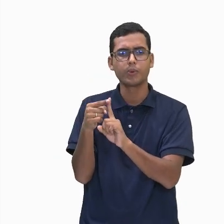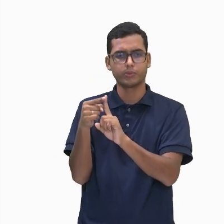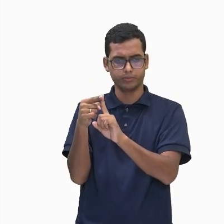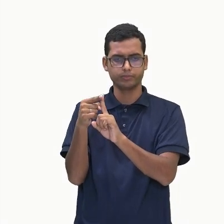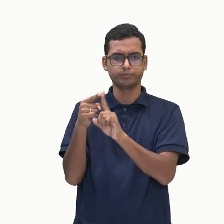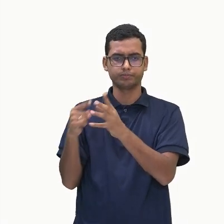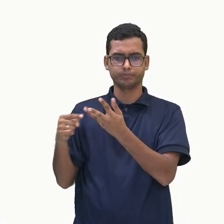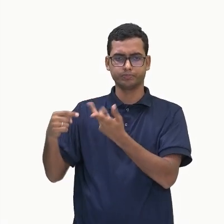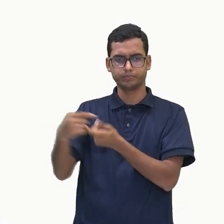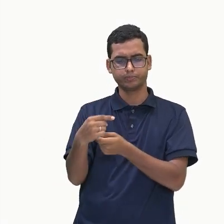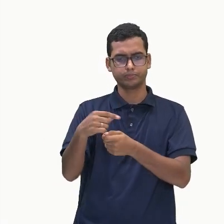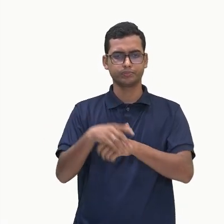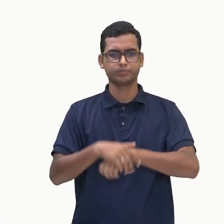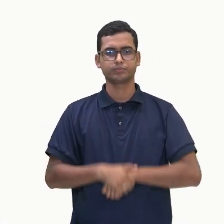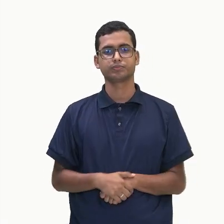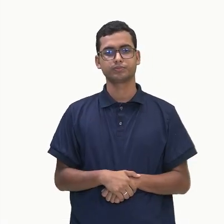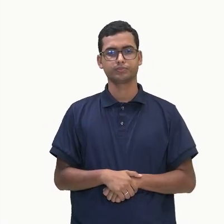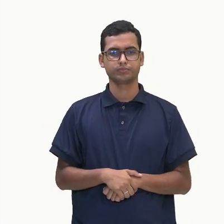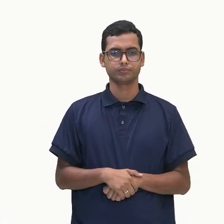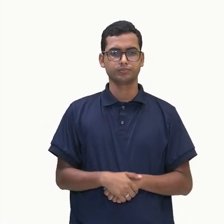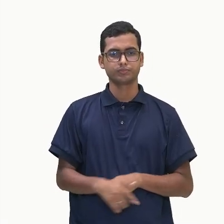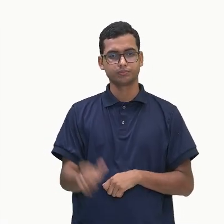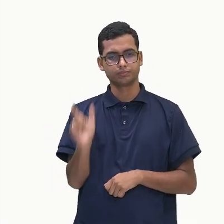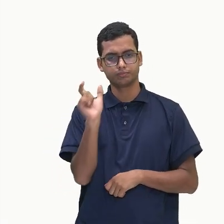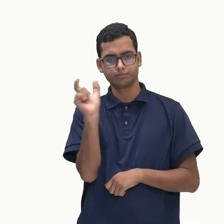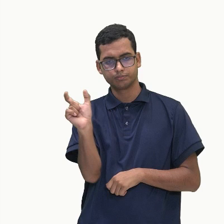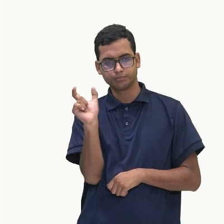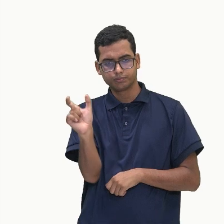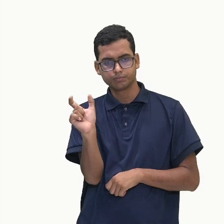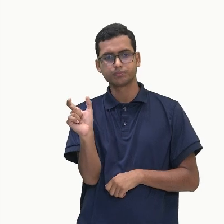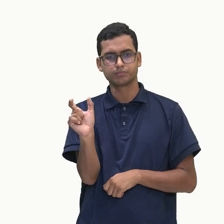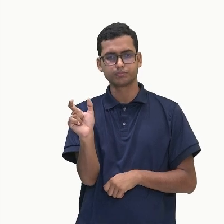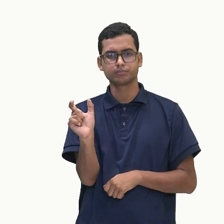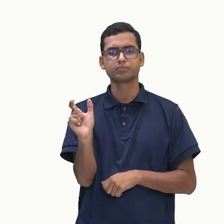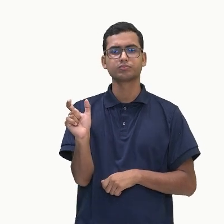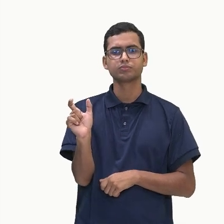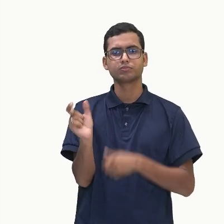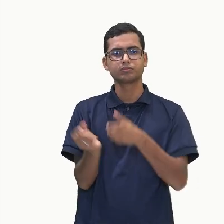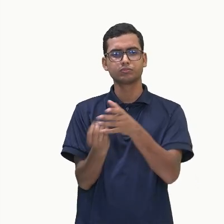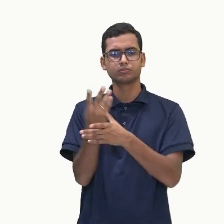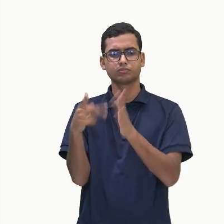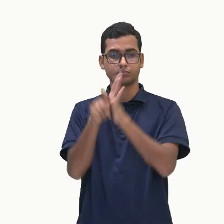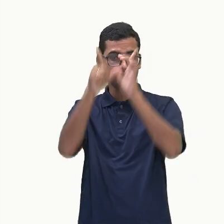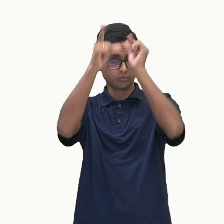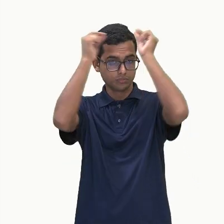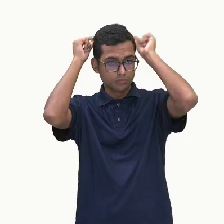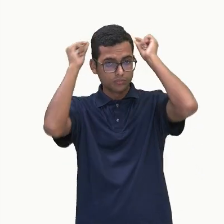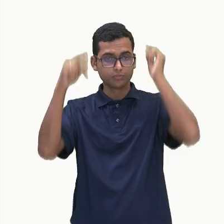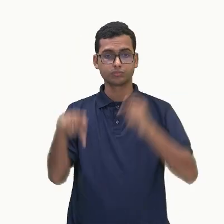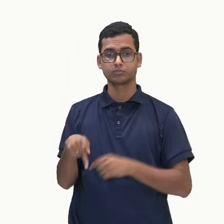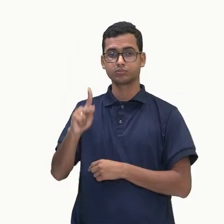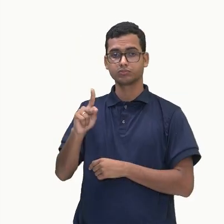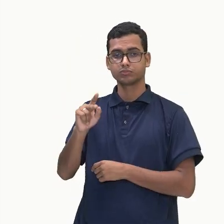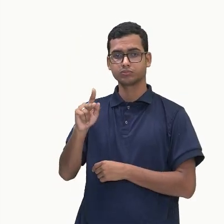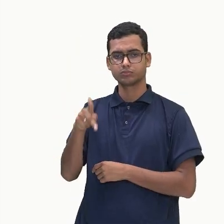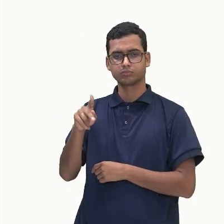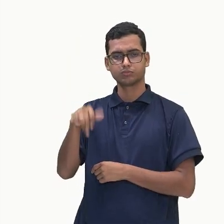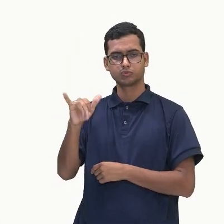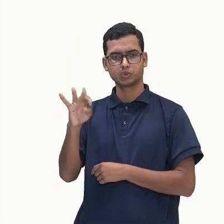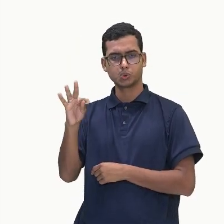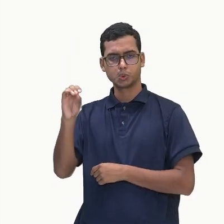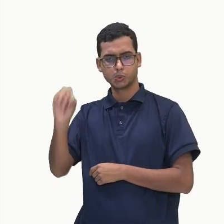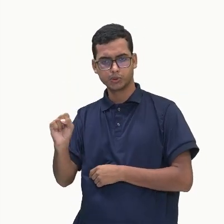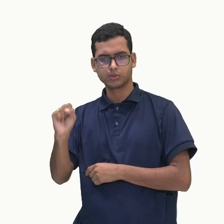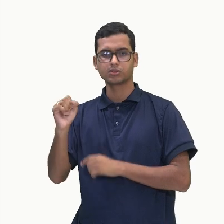também as suas funções. Esse termo citologia, ele deriva ali de palavras gregas,